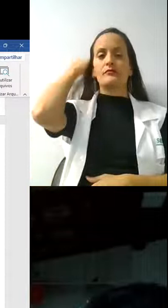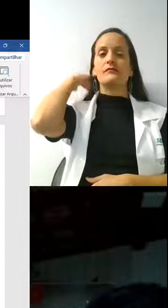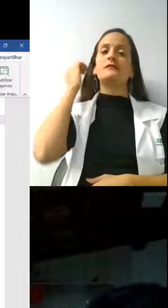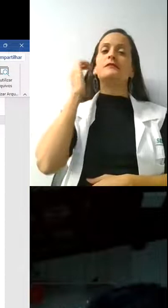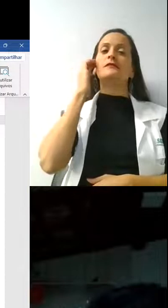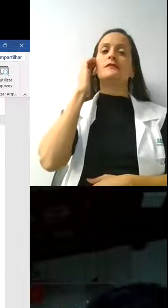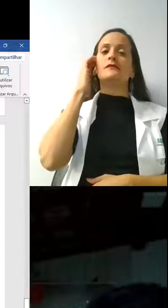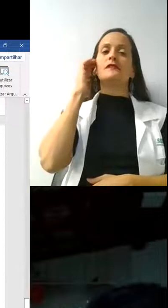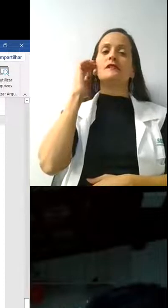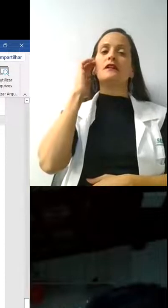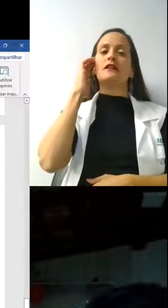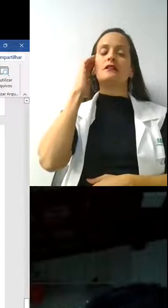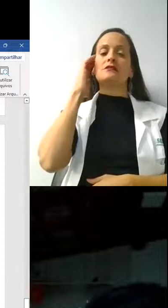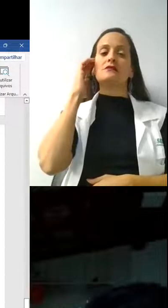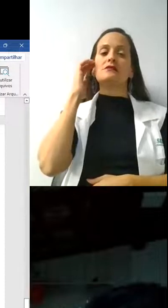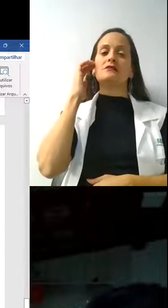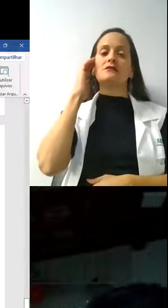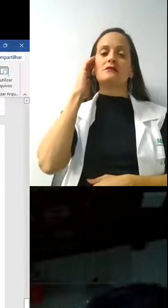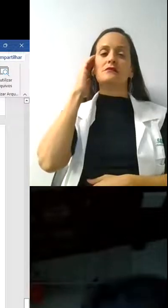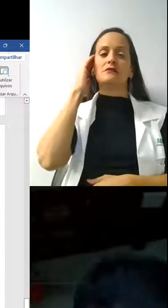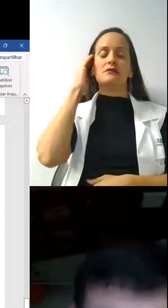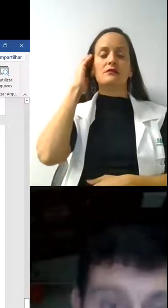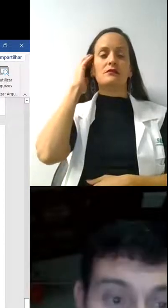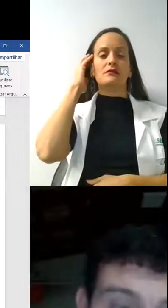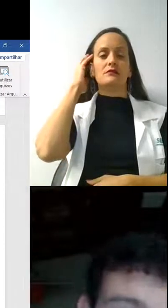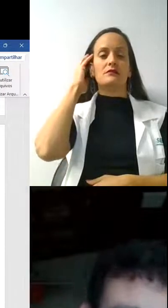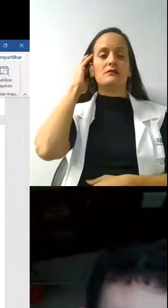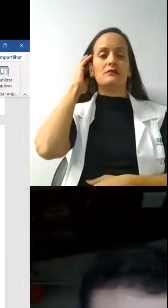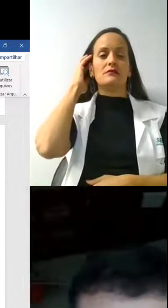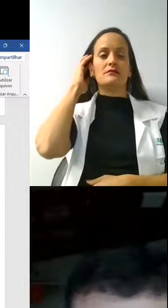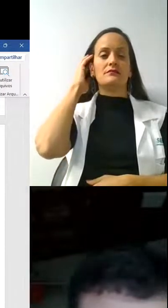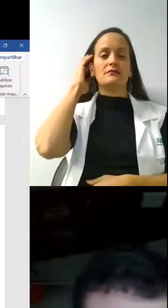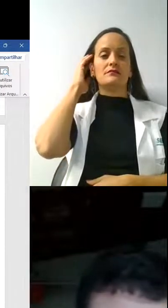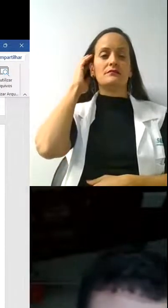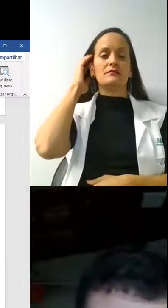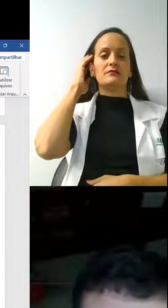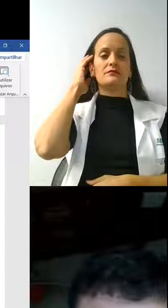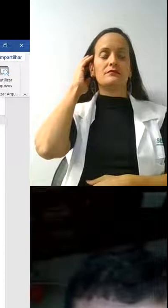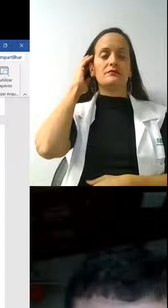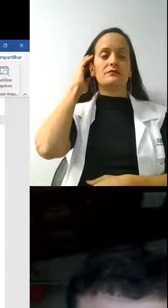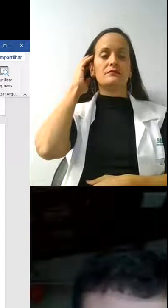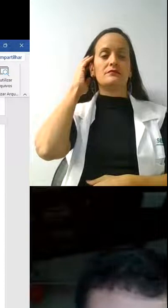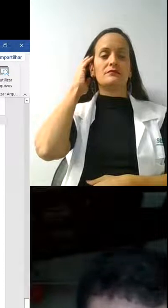E vou colocar também uma coluna, uma linha, né, da escala real.